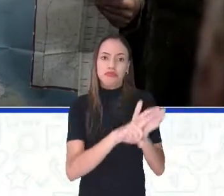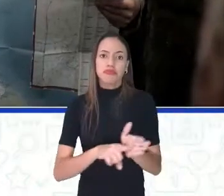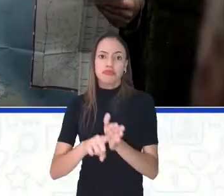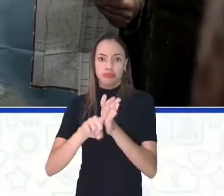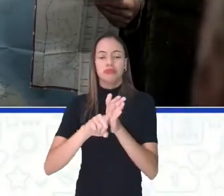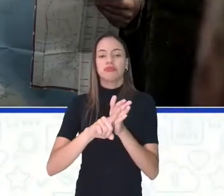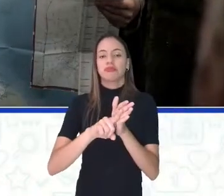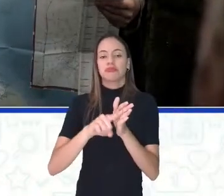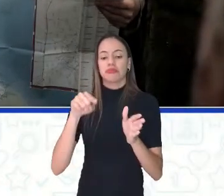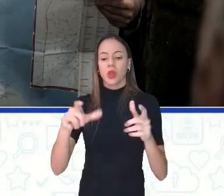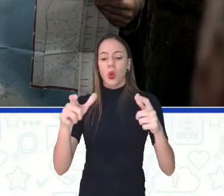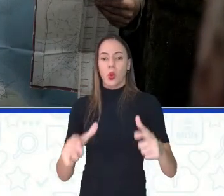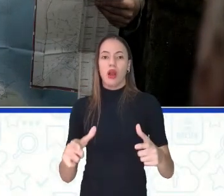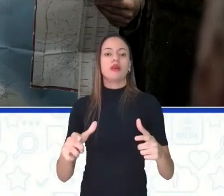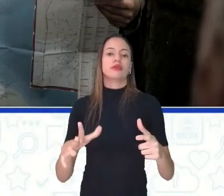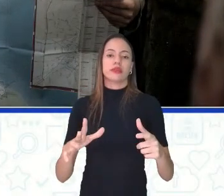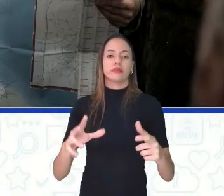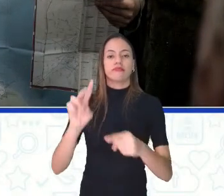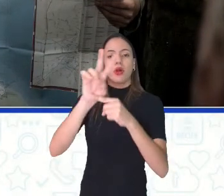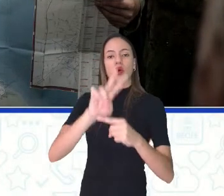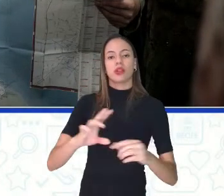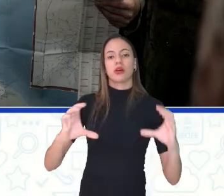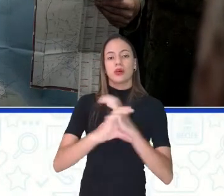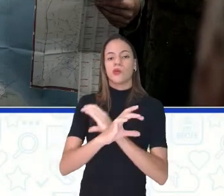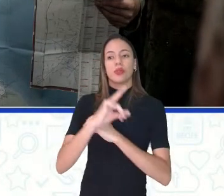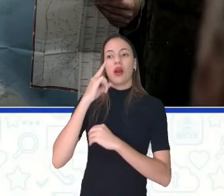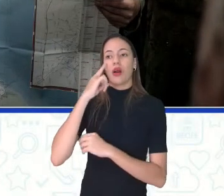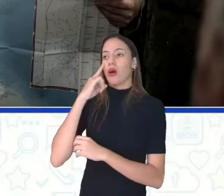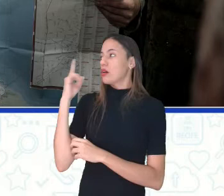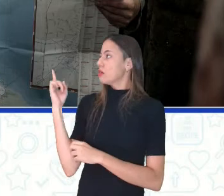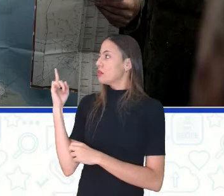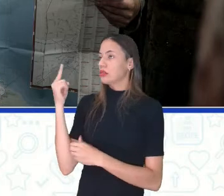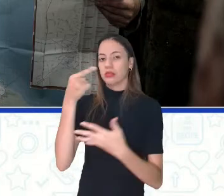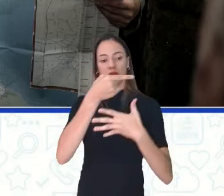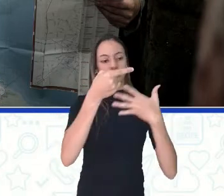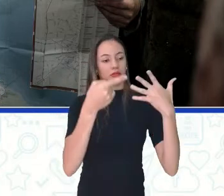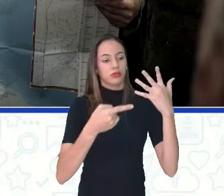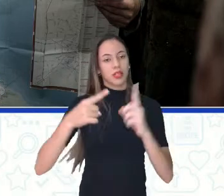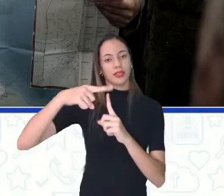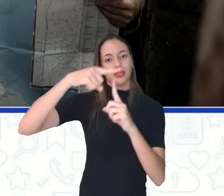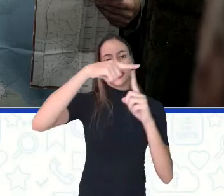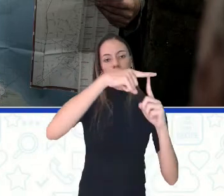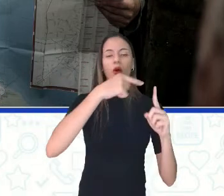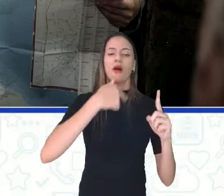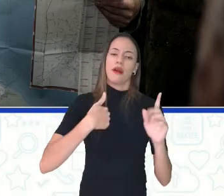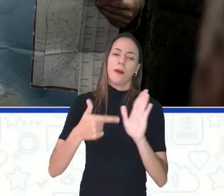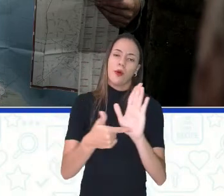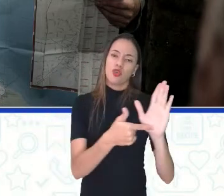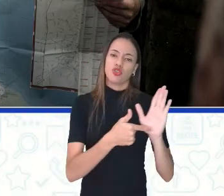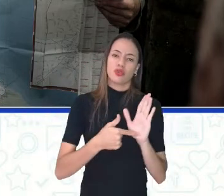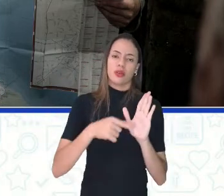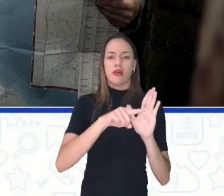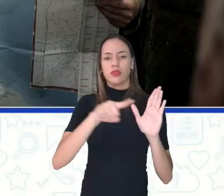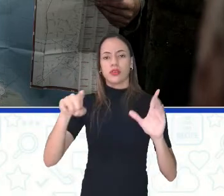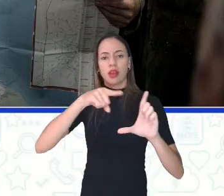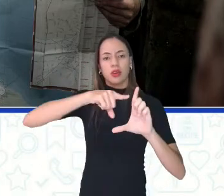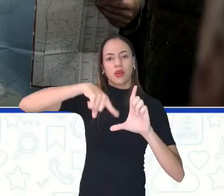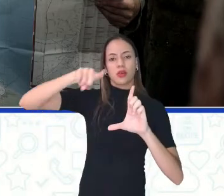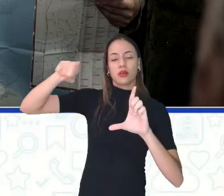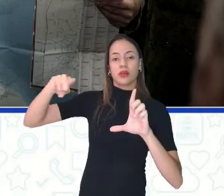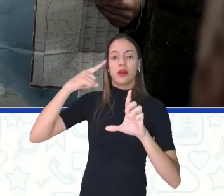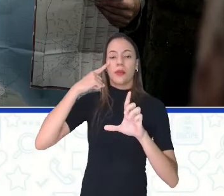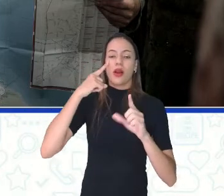proteção integral. E aí, são esses os tipos aí, né? Até mostrei ali naquele gráficozinho de antes, mas